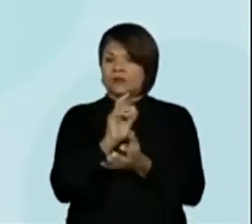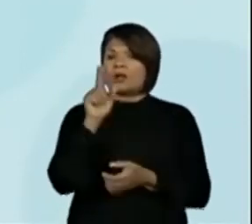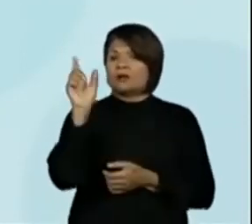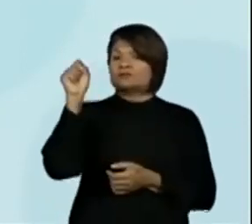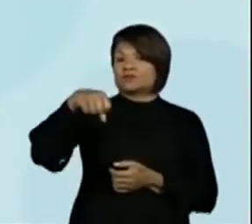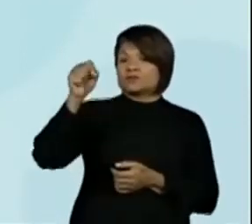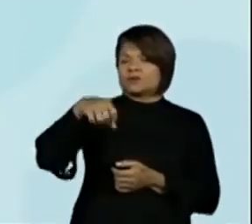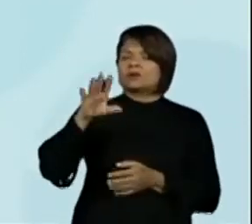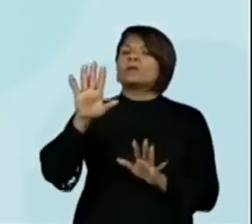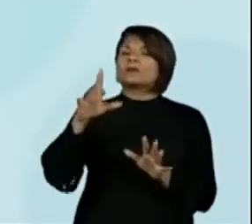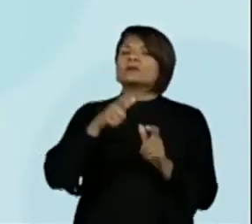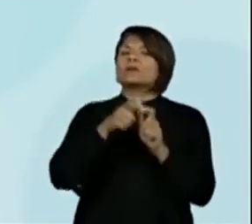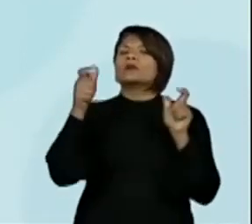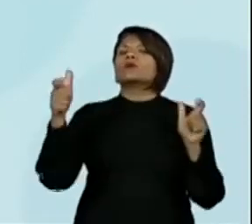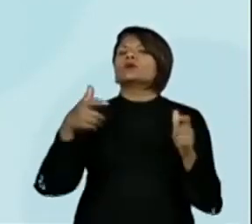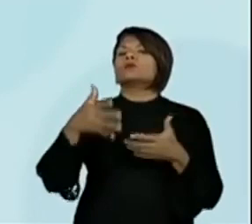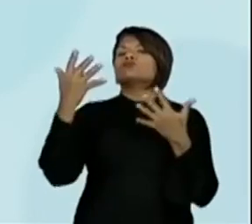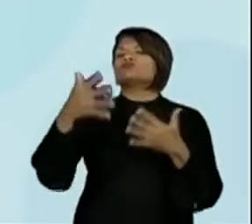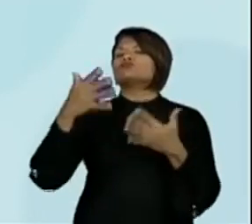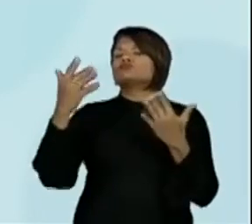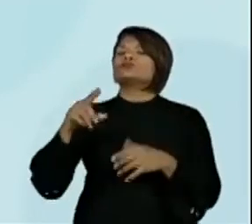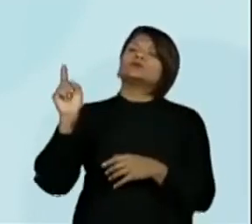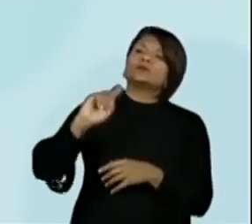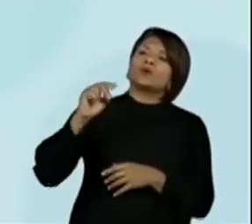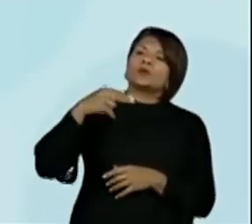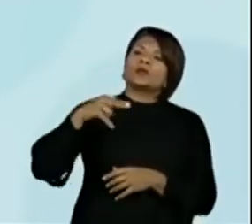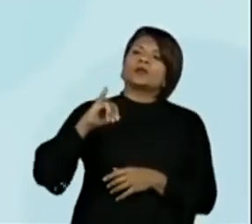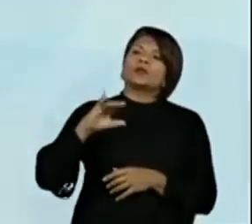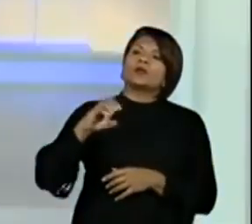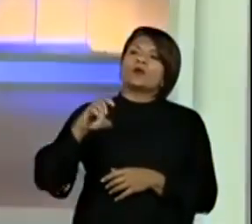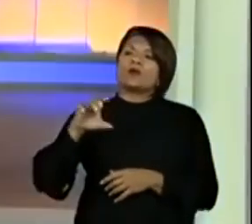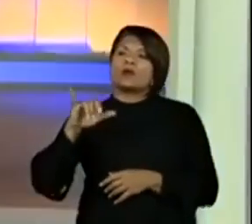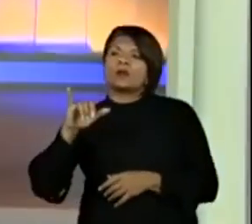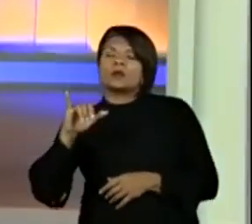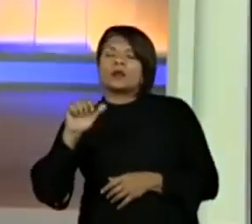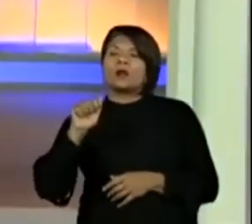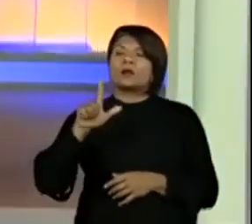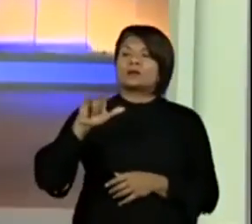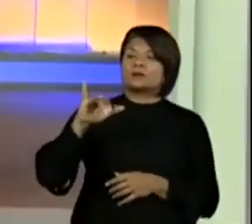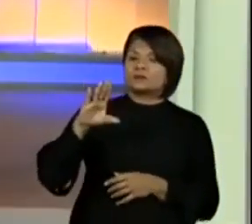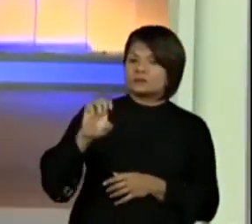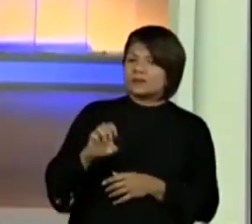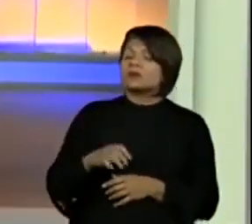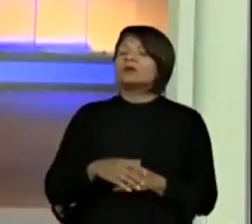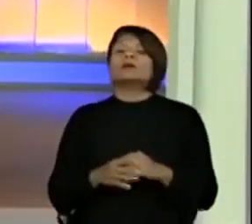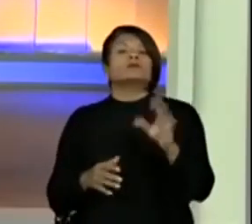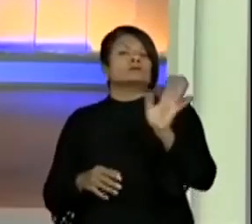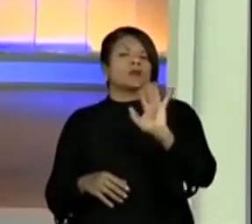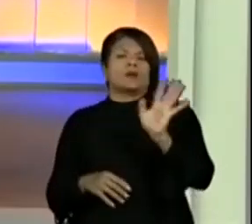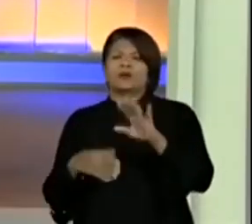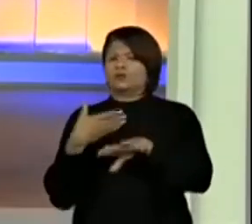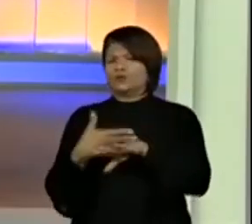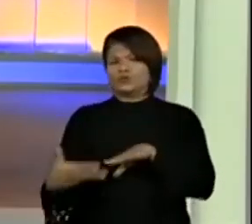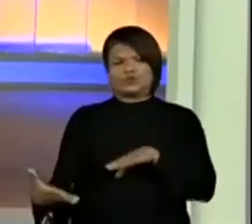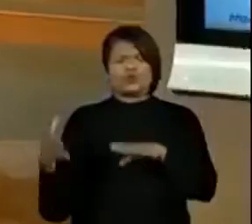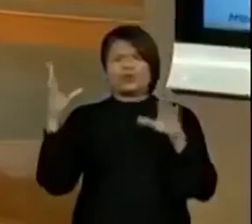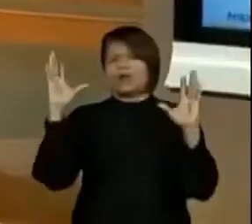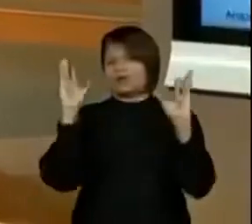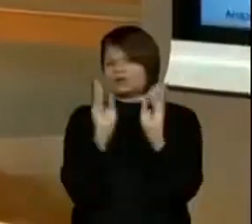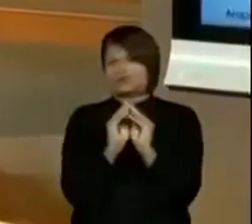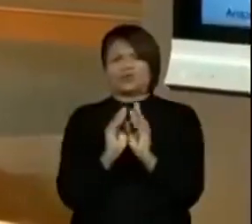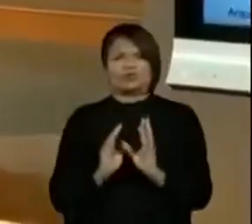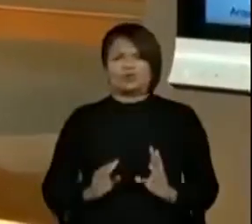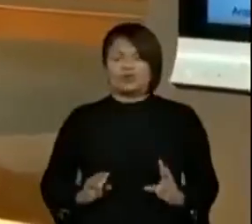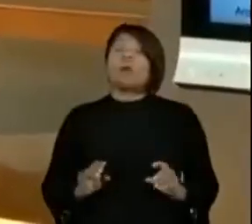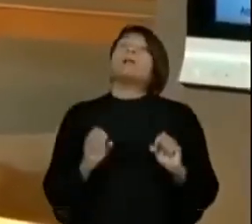sim, vamos ver, mas a maioria falando não. Nicole, Alice... A gente não costuma fazer isso. Não